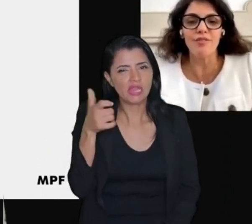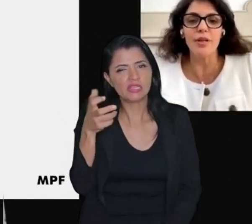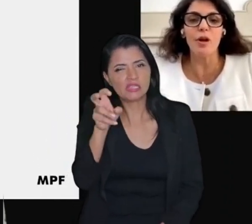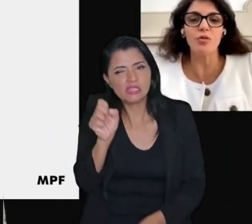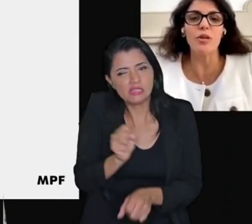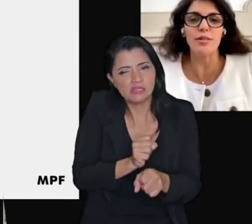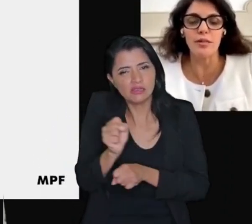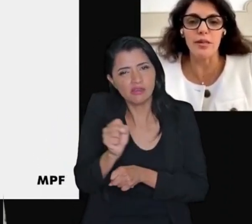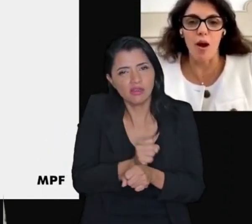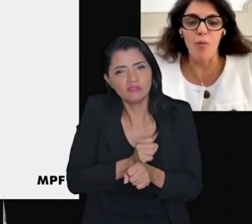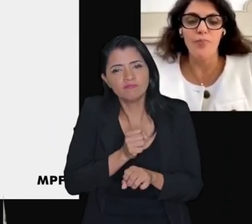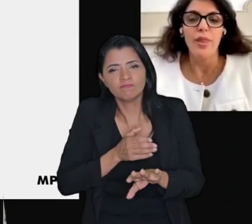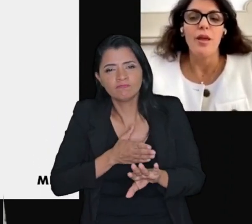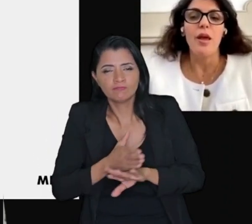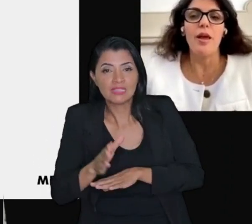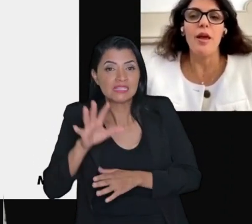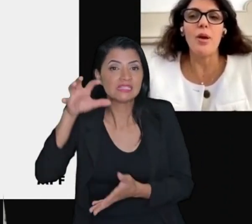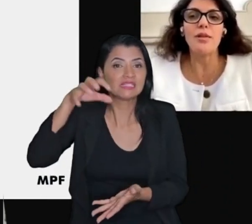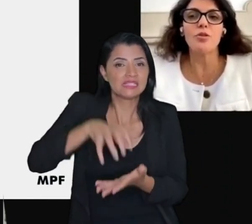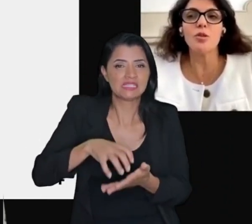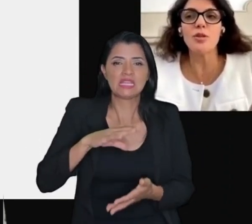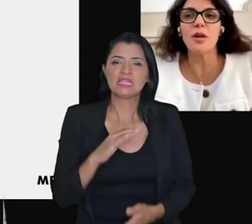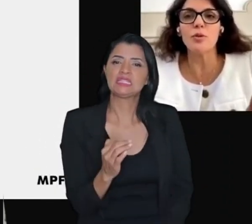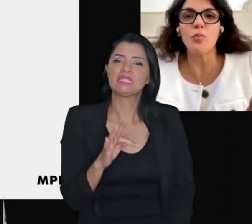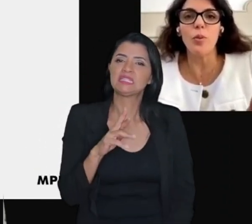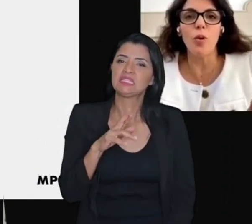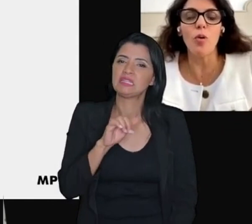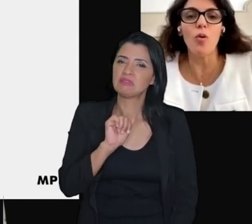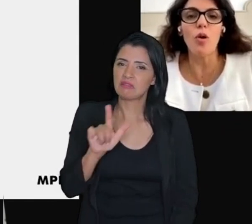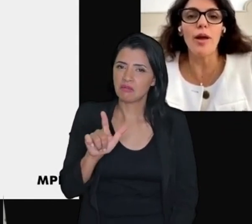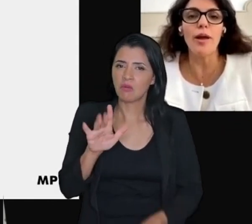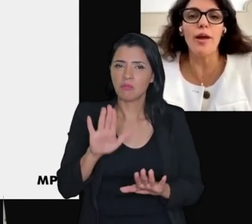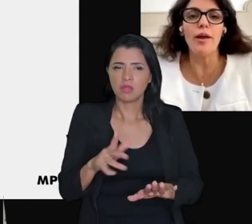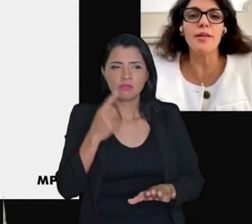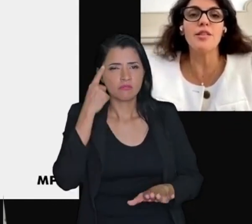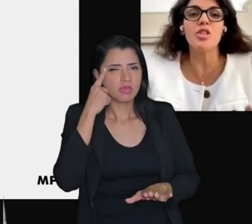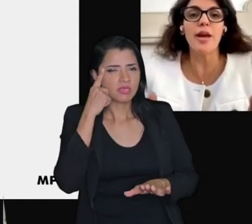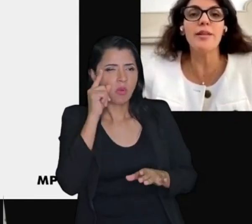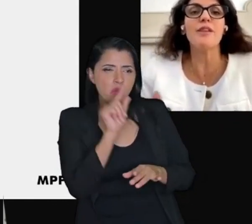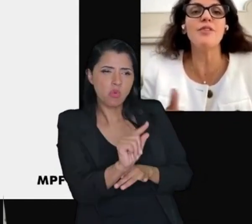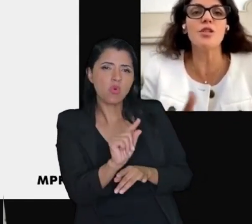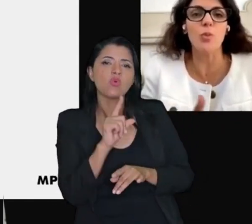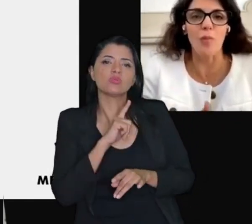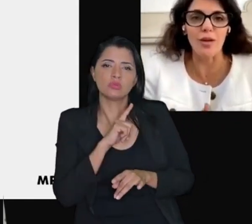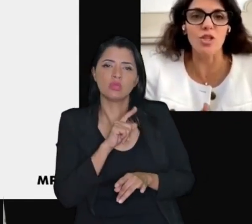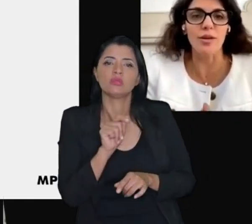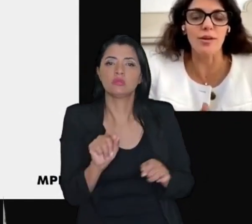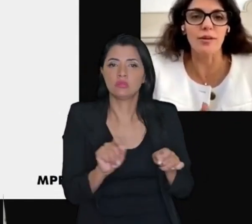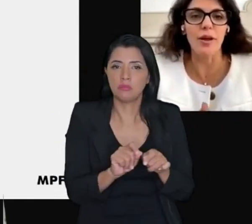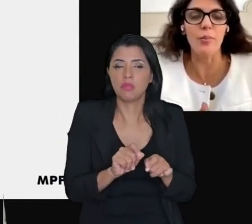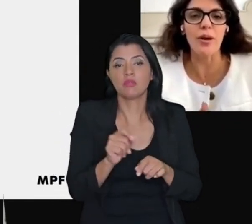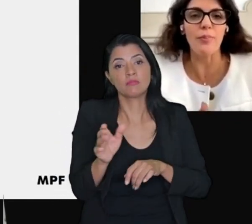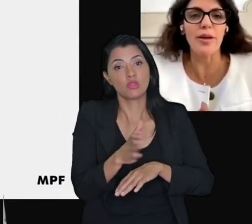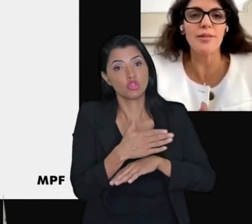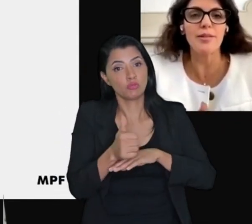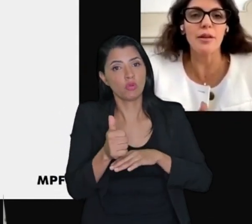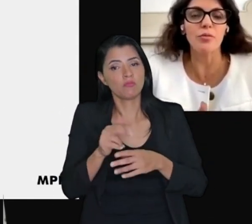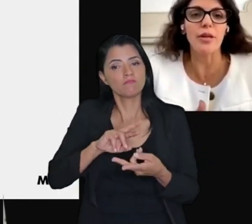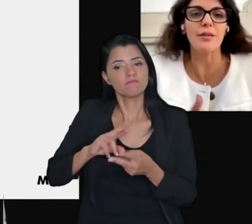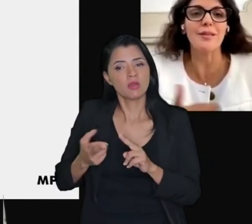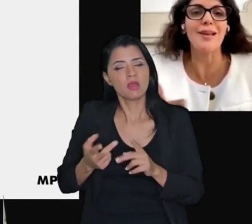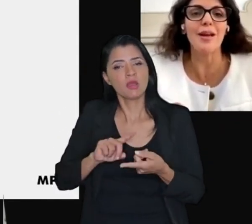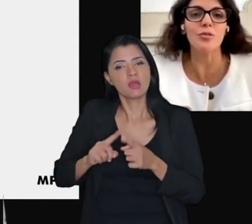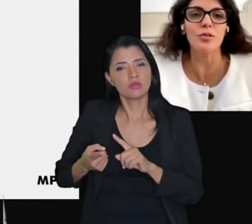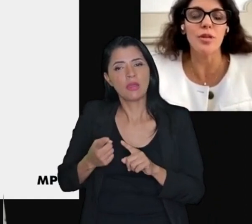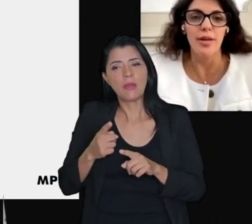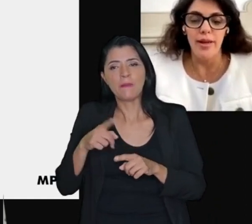anos, da via da autoridade central. Mas se nós pensarmos um pouco, existe ainda a via diplomática, né, para países que não